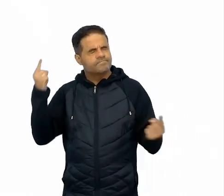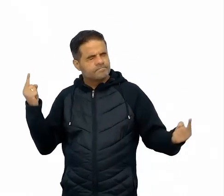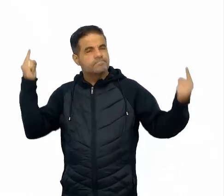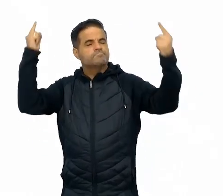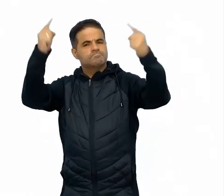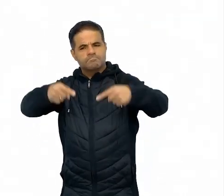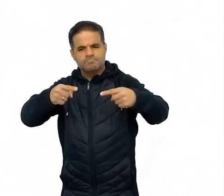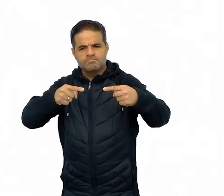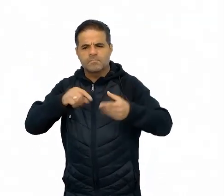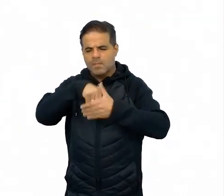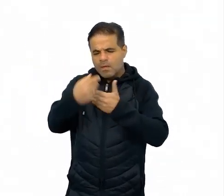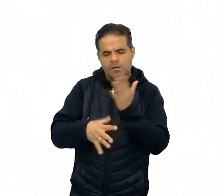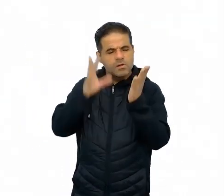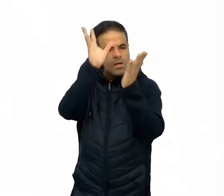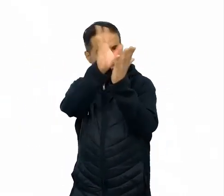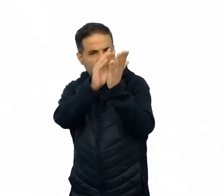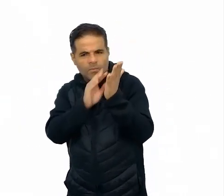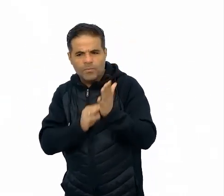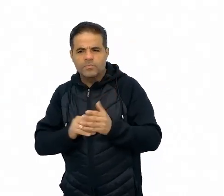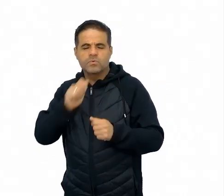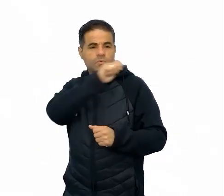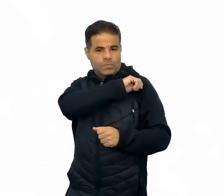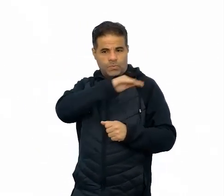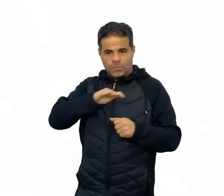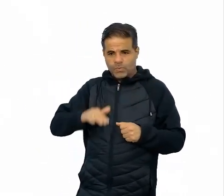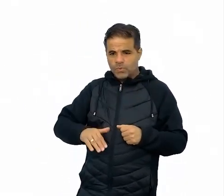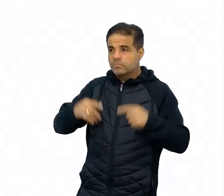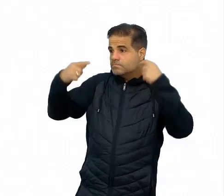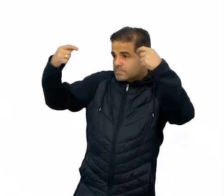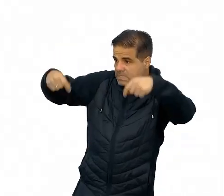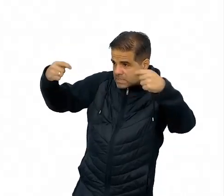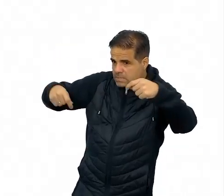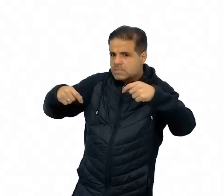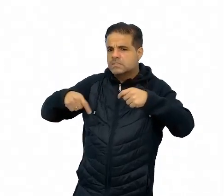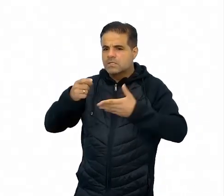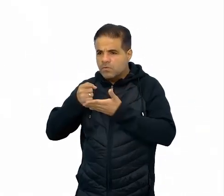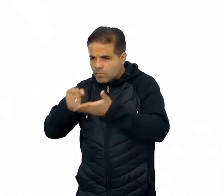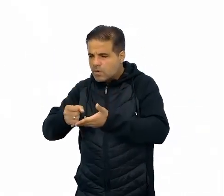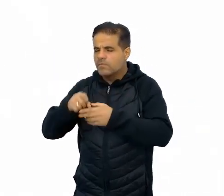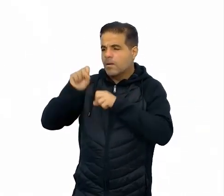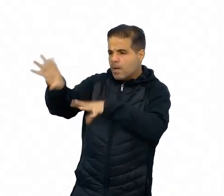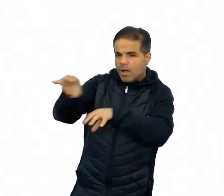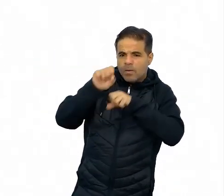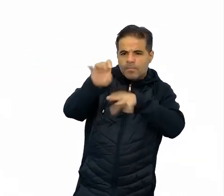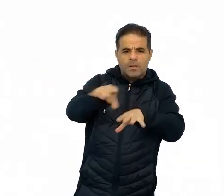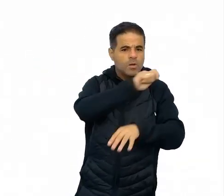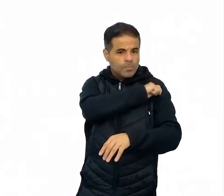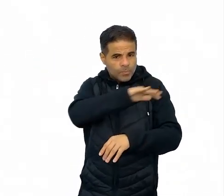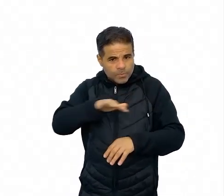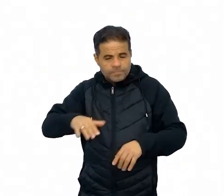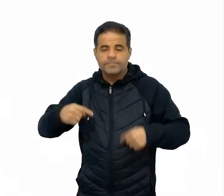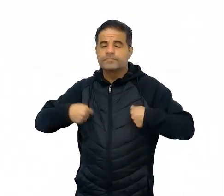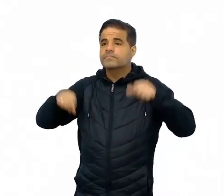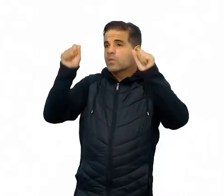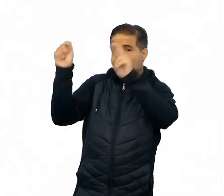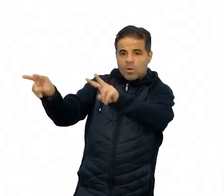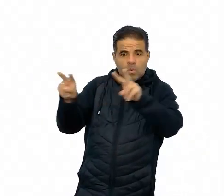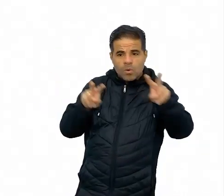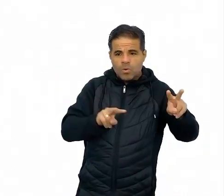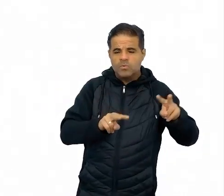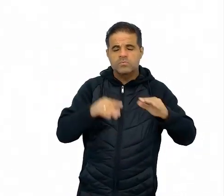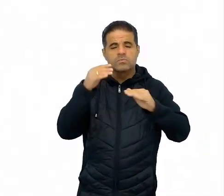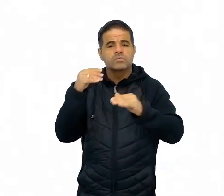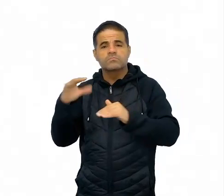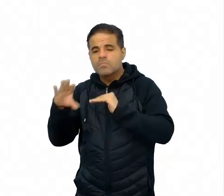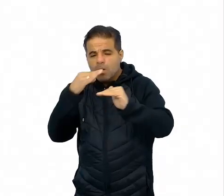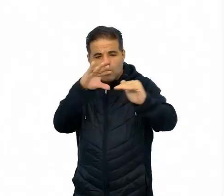deparo com aquele conteúdo que os alunos deverão, que eu vou levar para os meus alunos, né? Então, eu tenho que olhar para esses